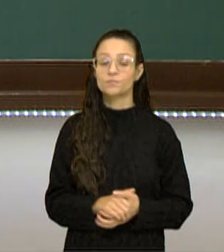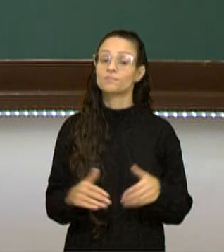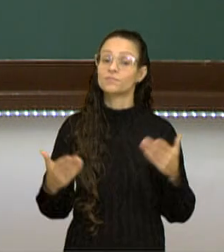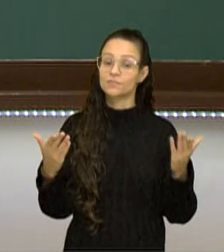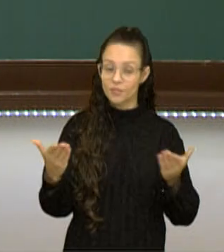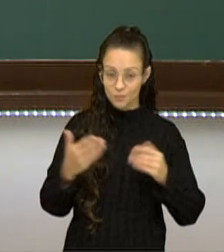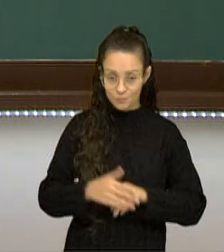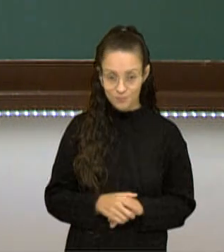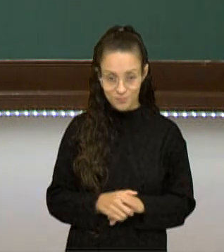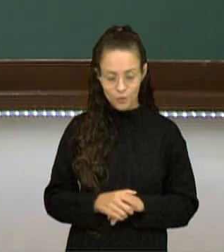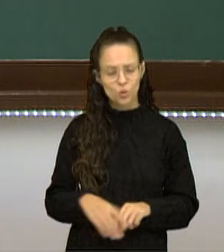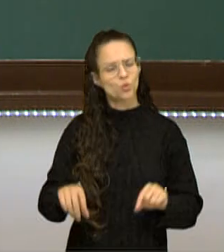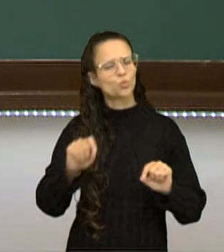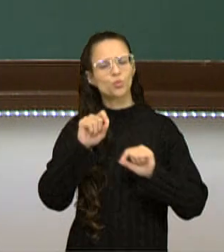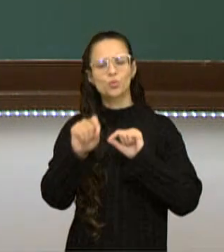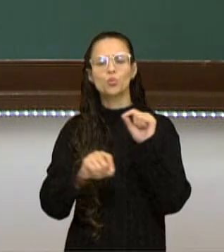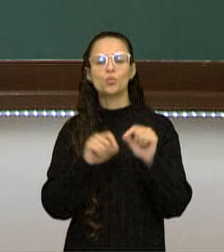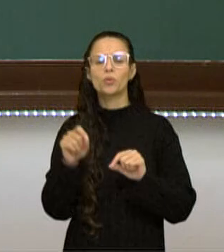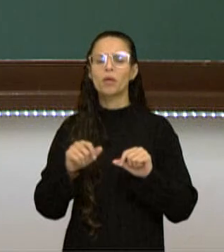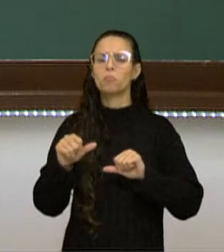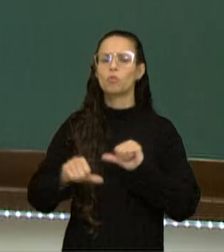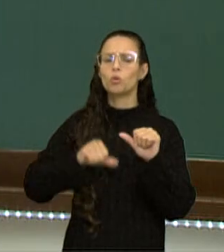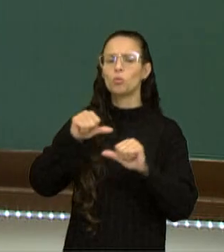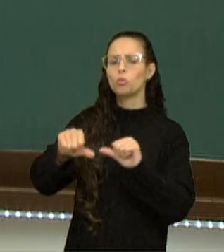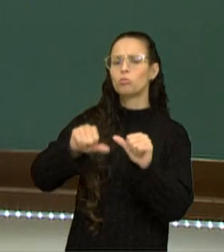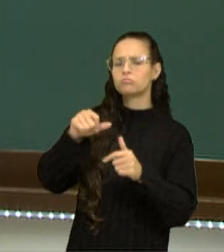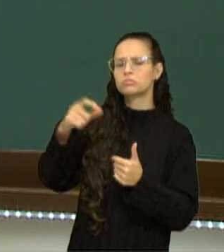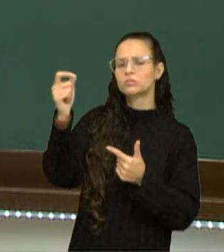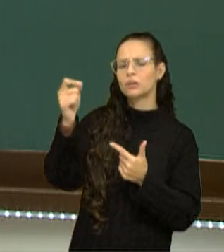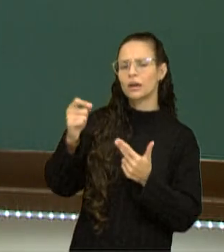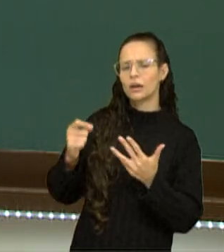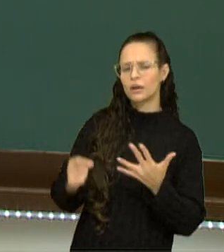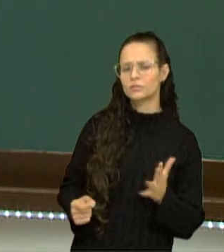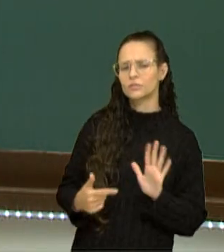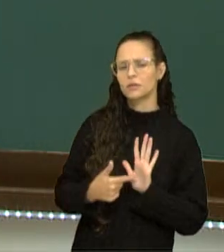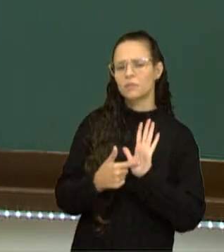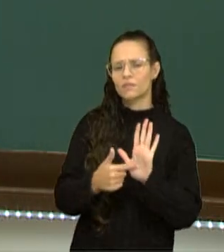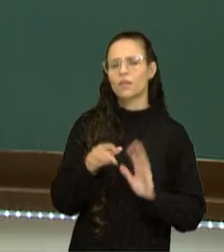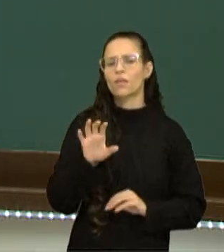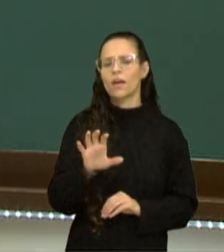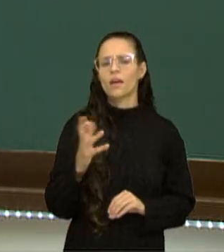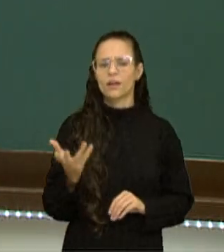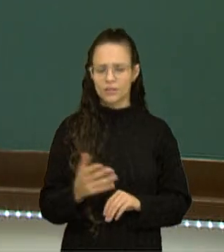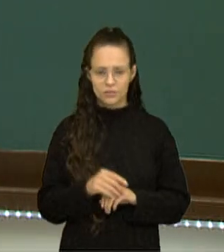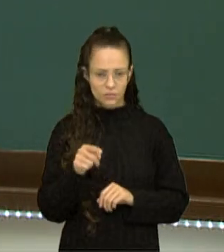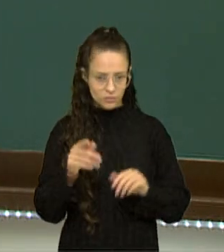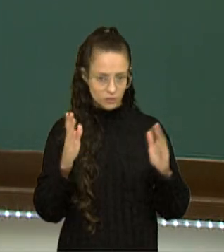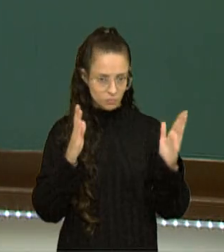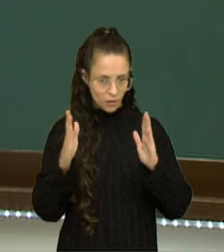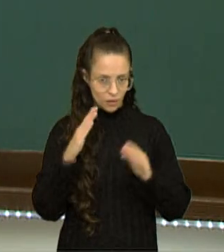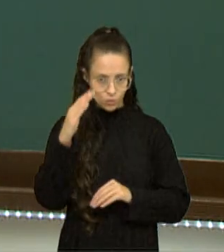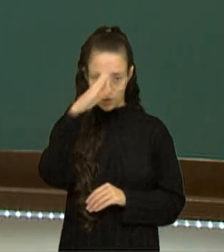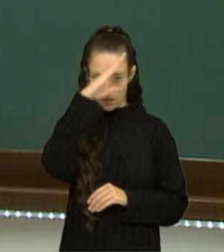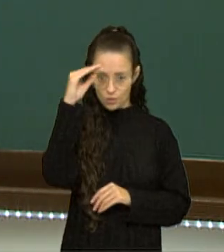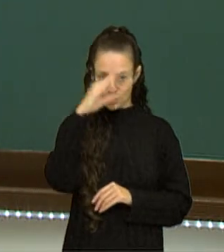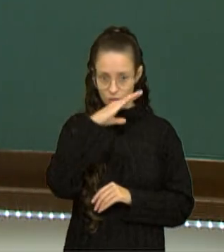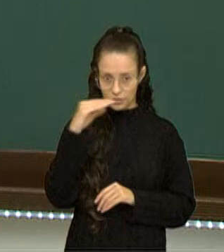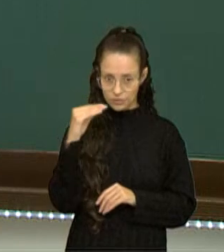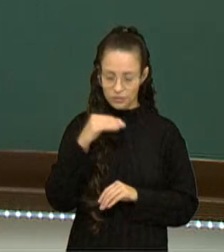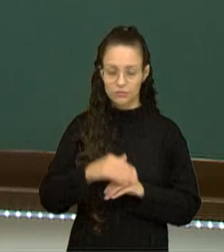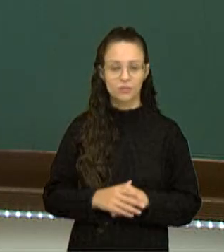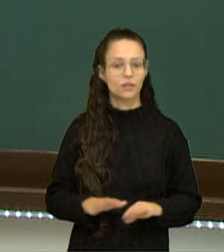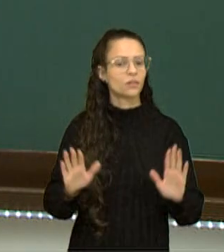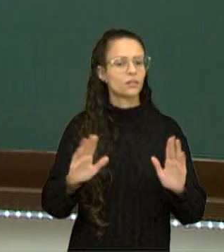E então, quais seriam essas mudanças que se manifestam aí durante este período da adolescência?